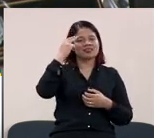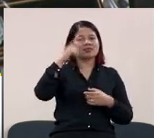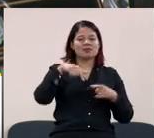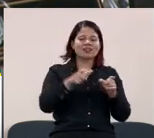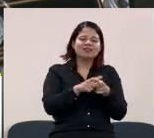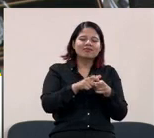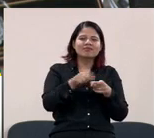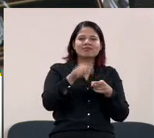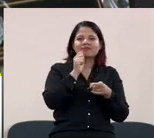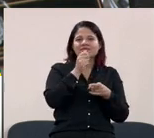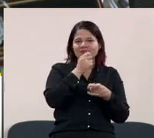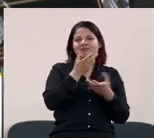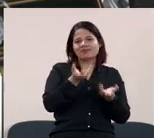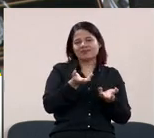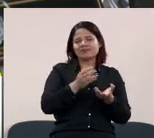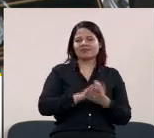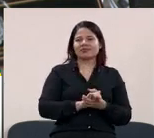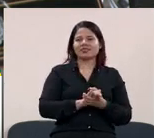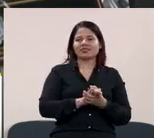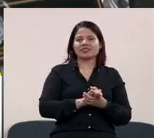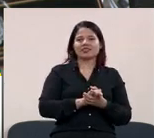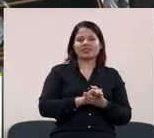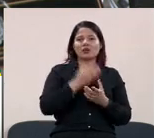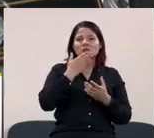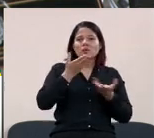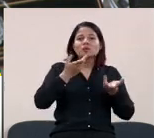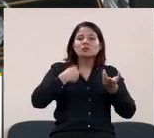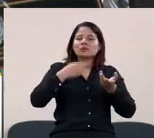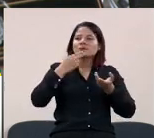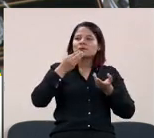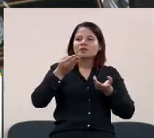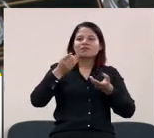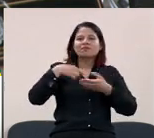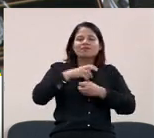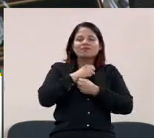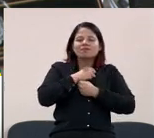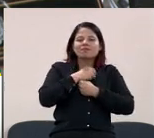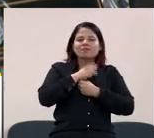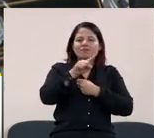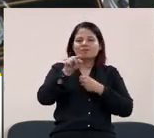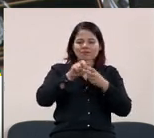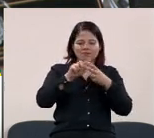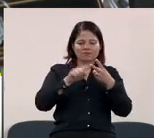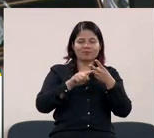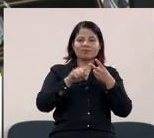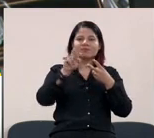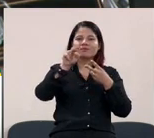Então, mando um grande beijo para minha mãe, para minhas 2 irmãs e, em nome delas,